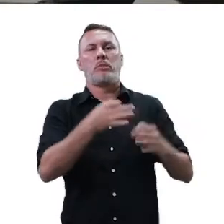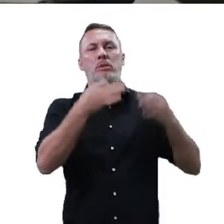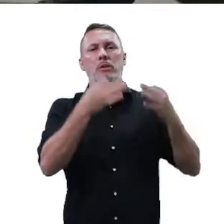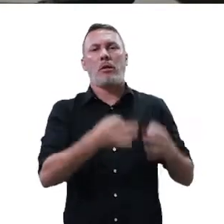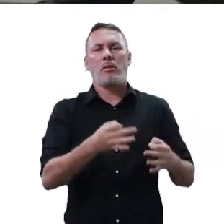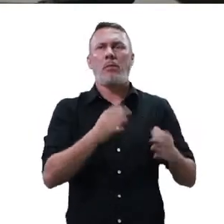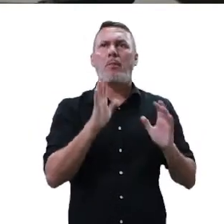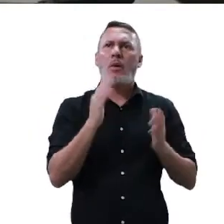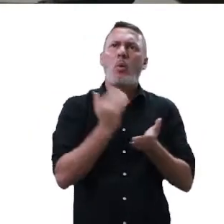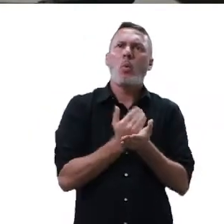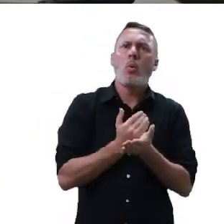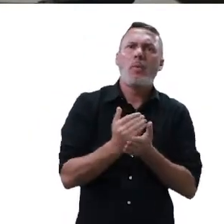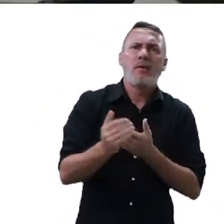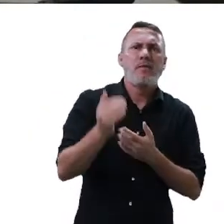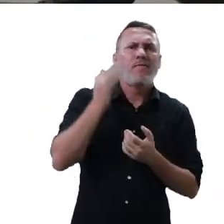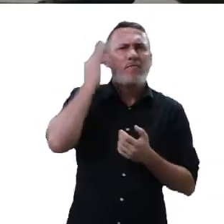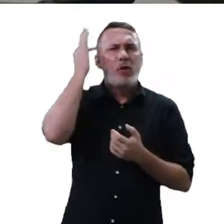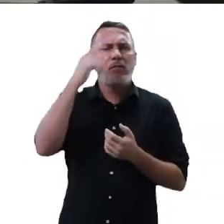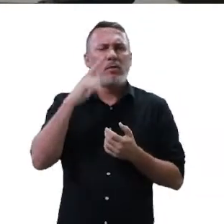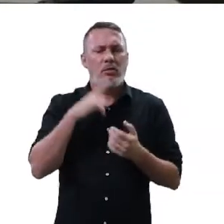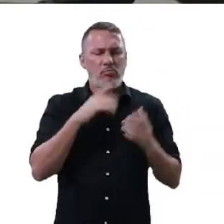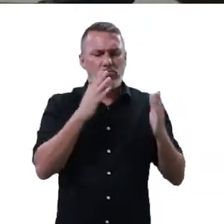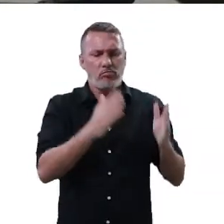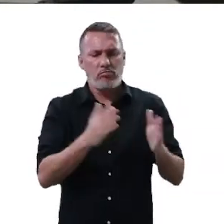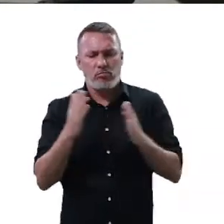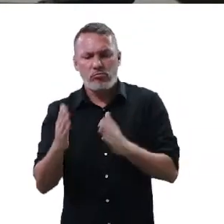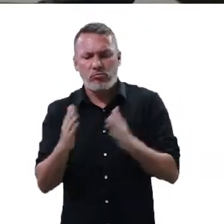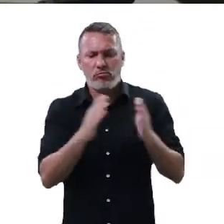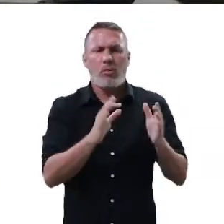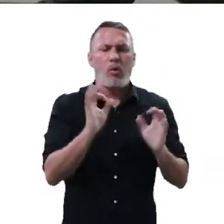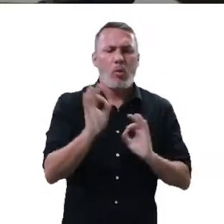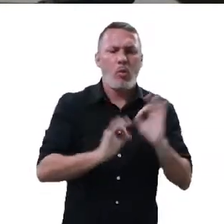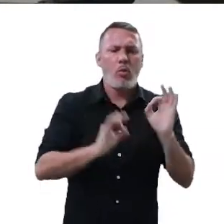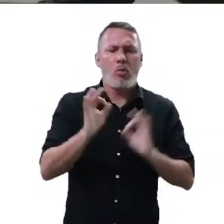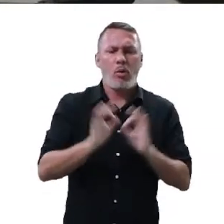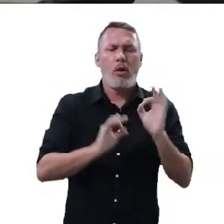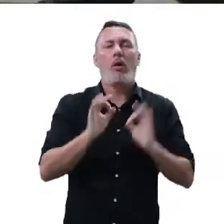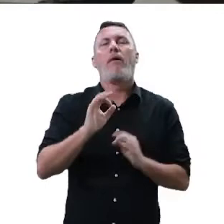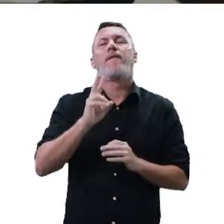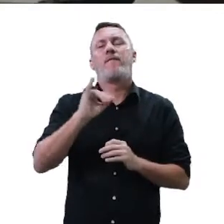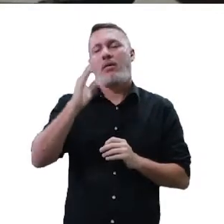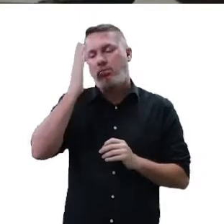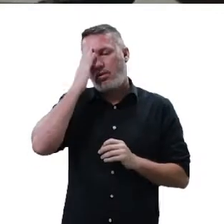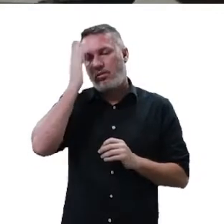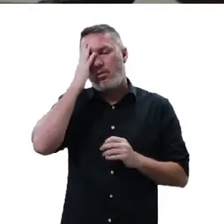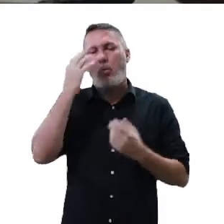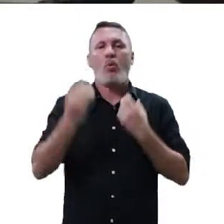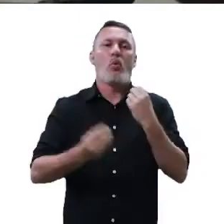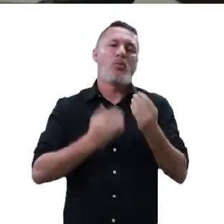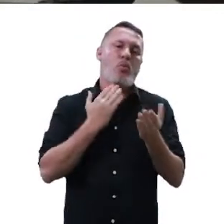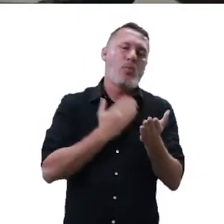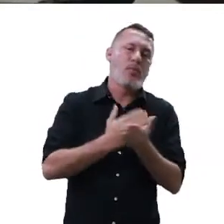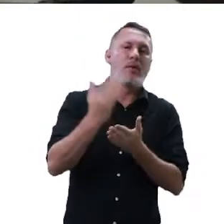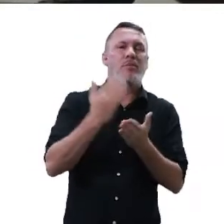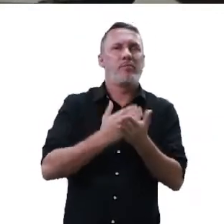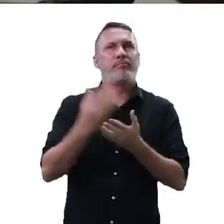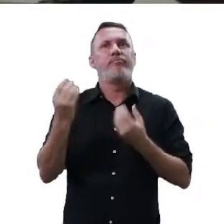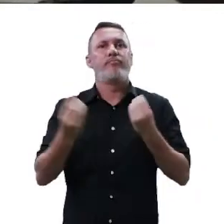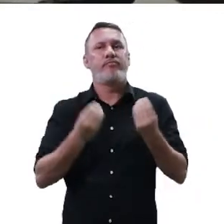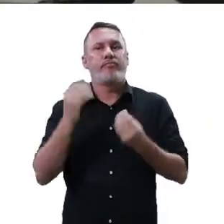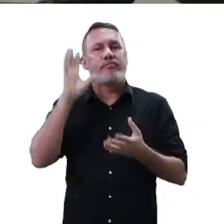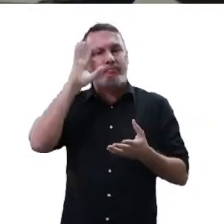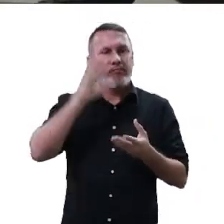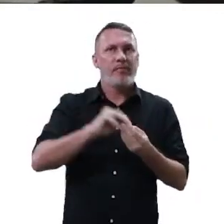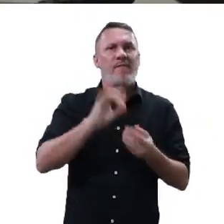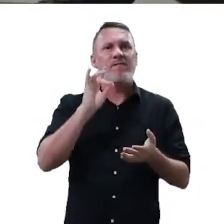mundo e viam que havia um ordenamento naquele mundo, eles passaram a querer entender, então, de que é feito isso tudo,